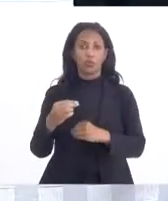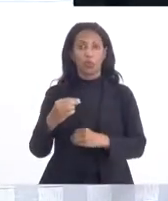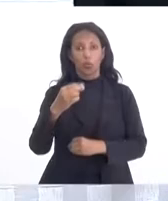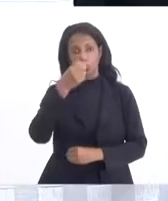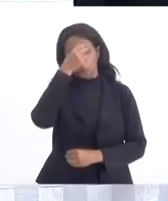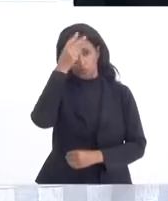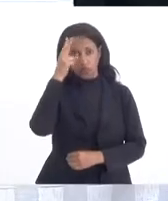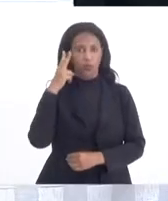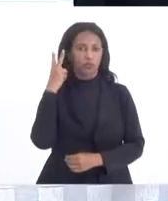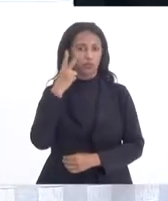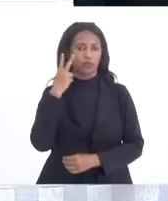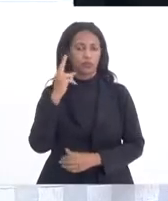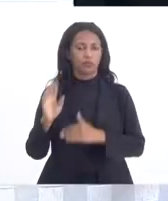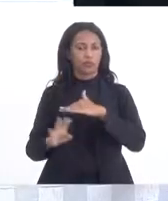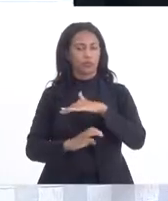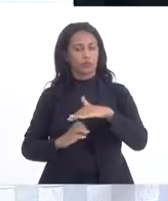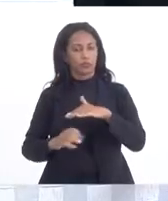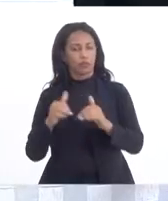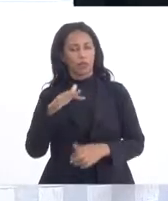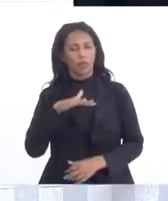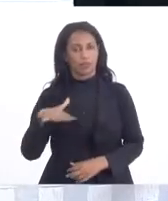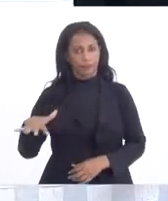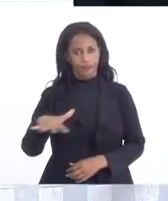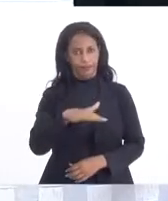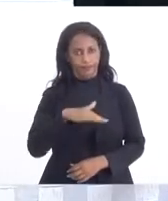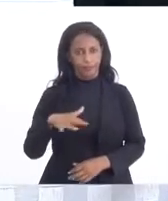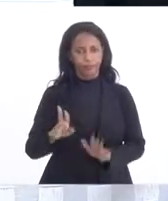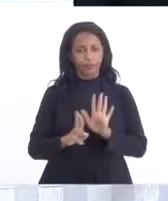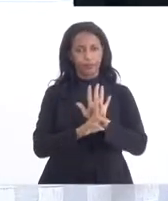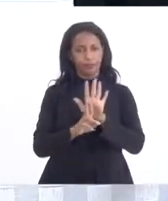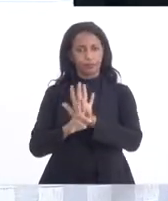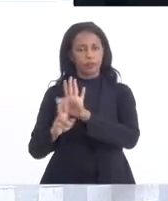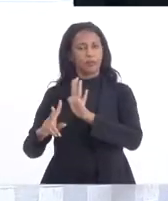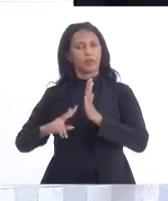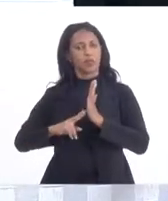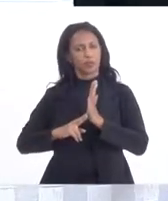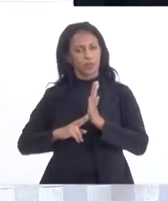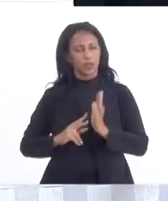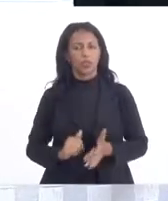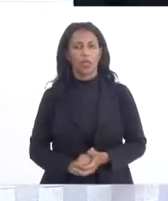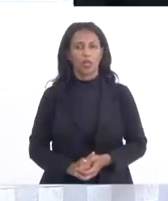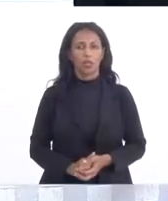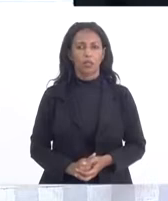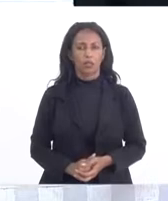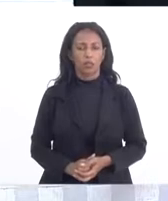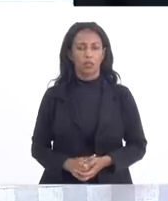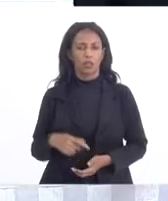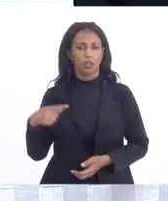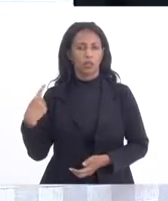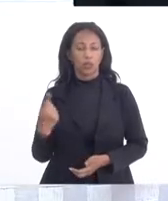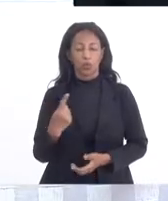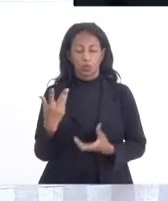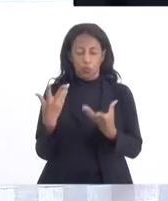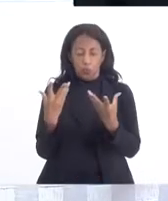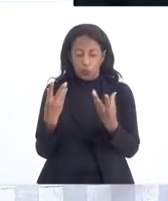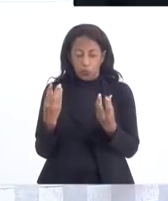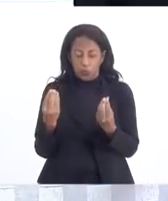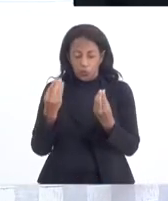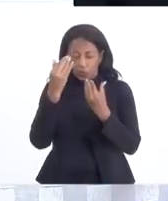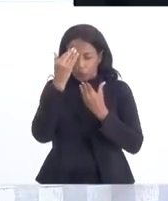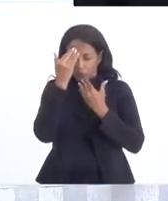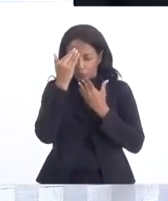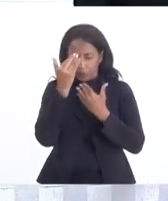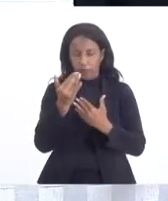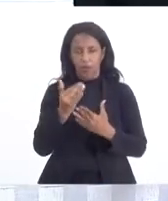os vereadores, os empresários da região, os representantes de sindicatos. Nosso muito, muito obrigado.